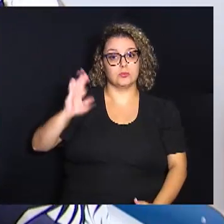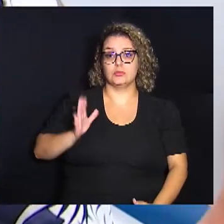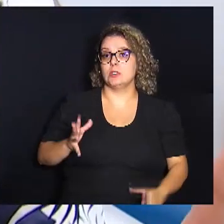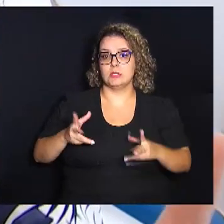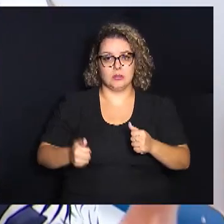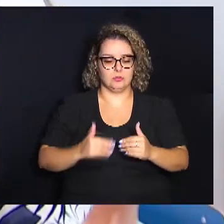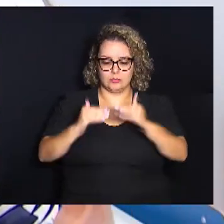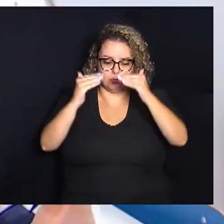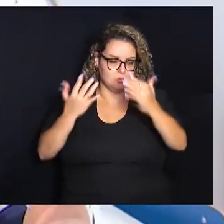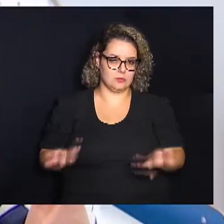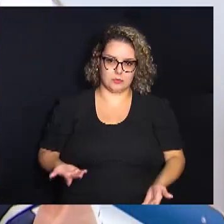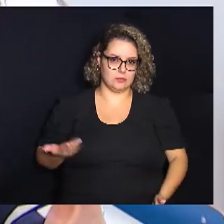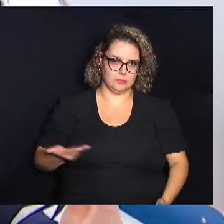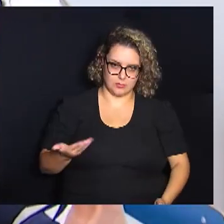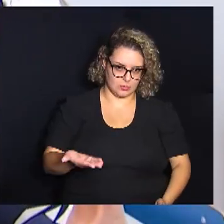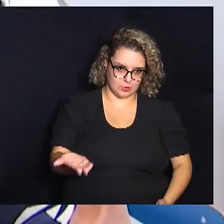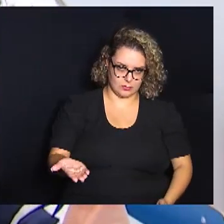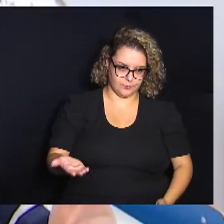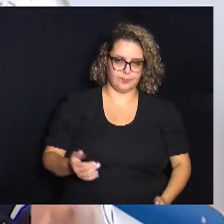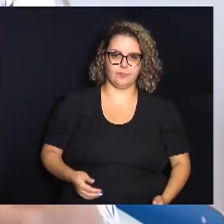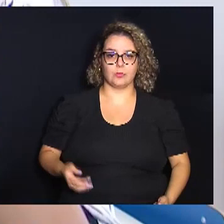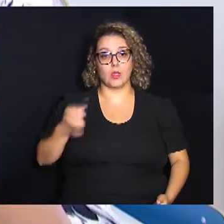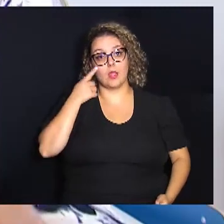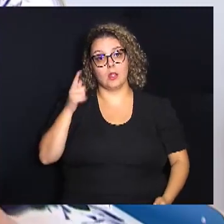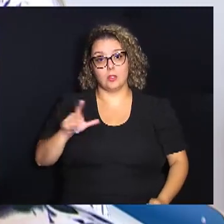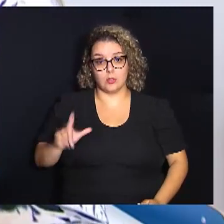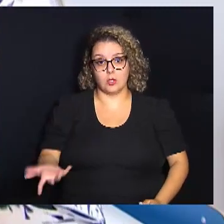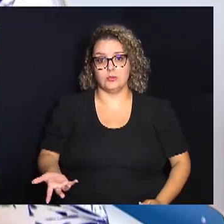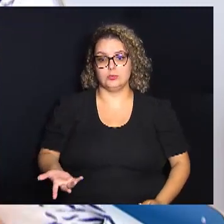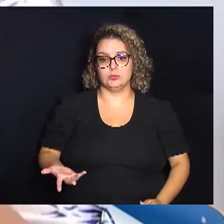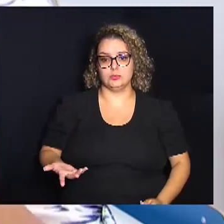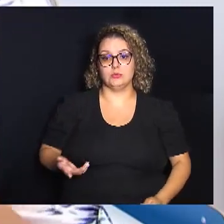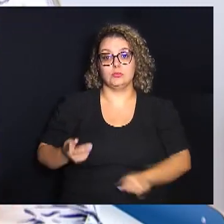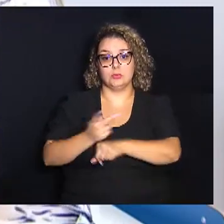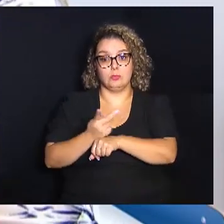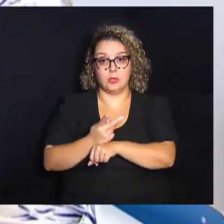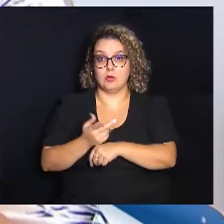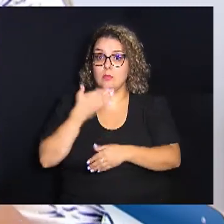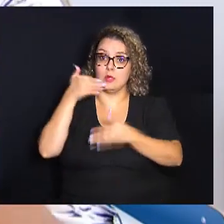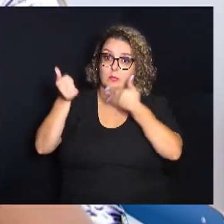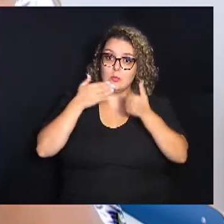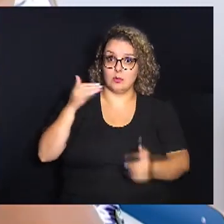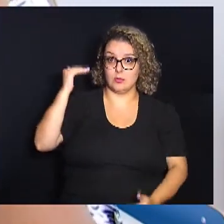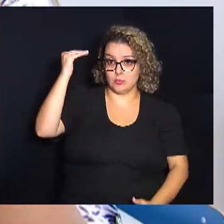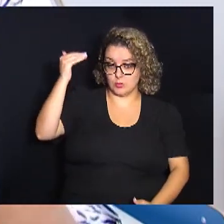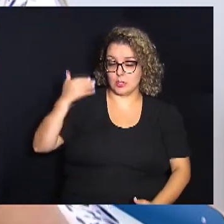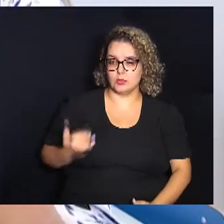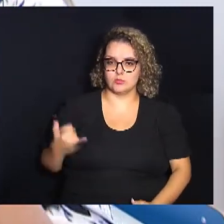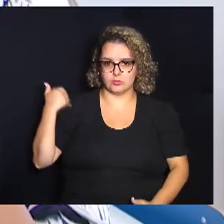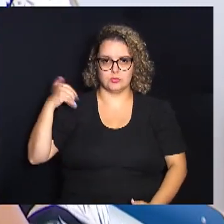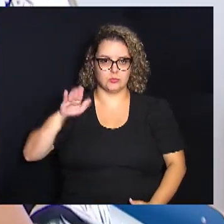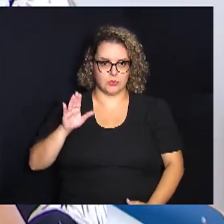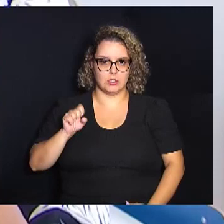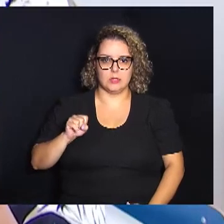isso desenvolvido ao longo do tempo. Então, é lógico que ele tem que recorrer. E o bacana é que, com o adulto, por exemplo, eu tenho determinada sinapse